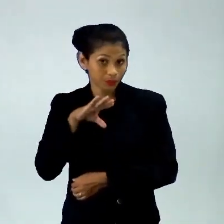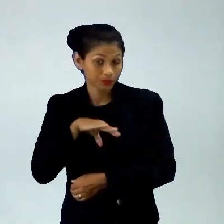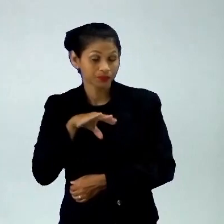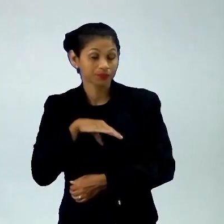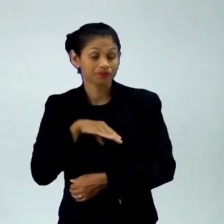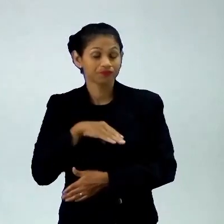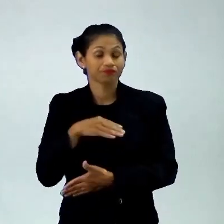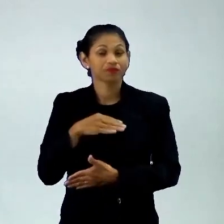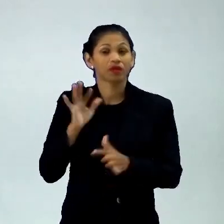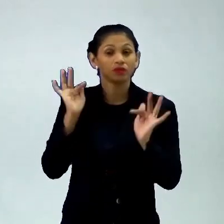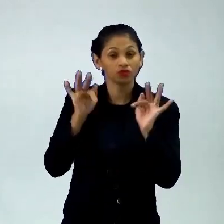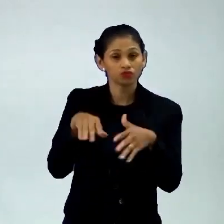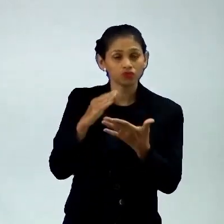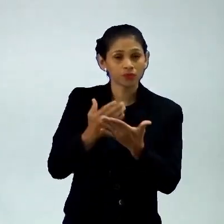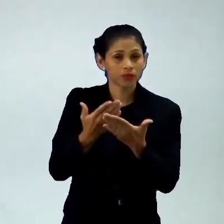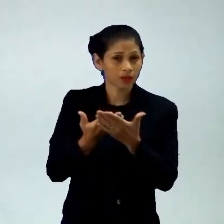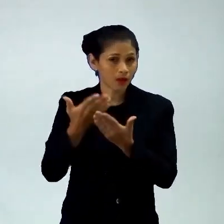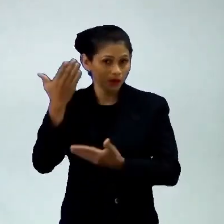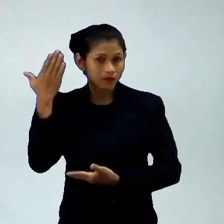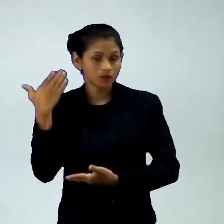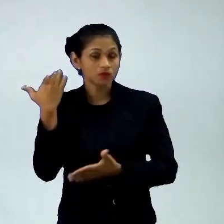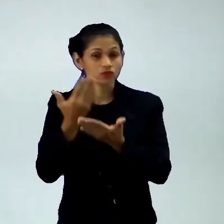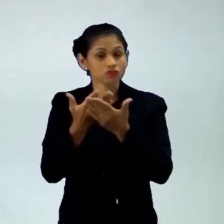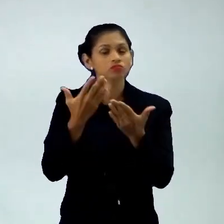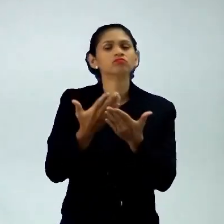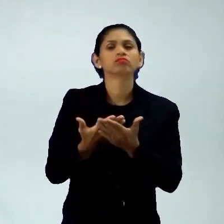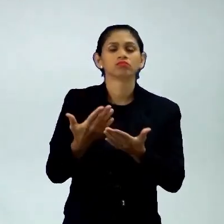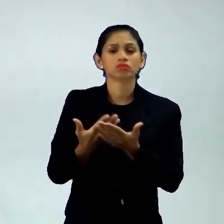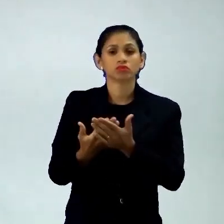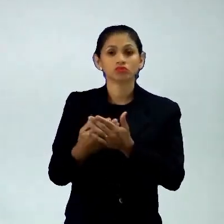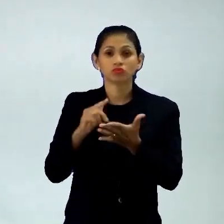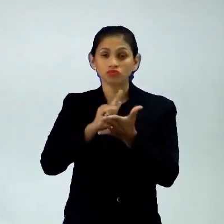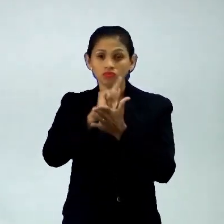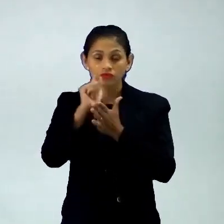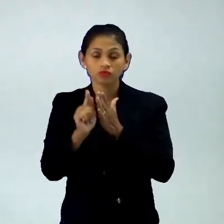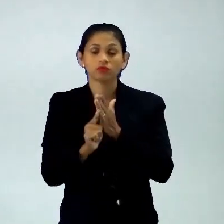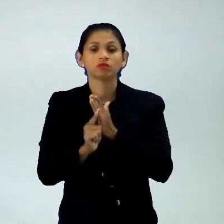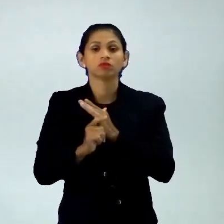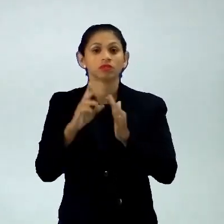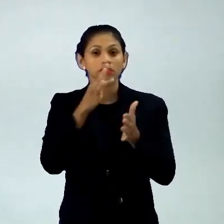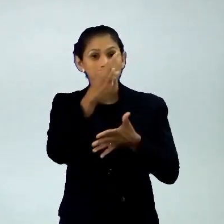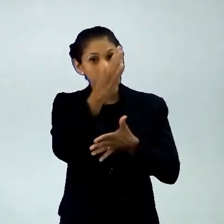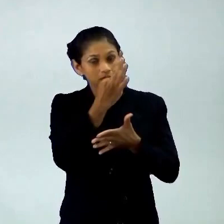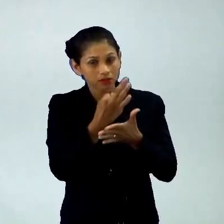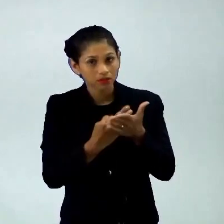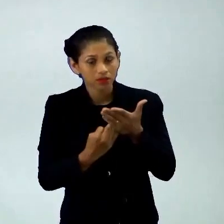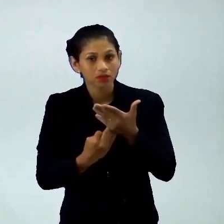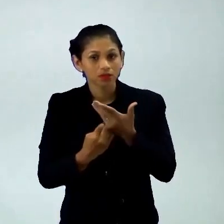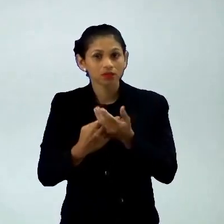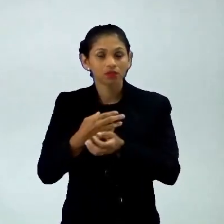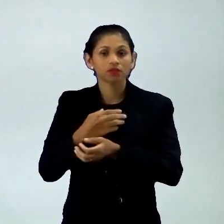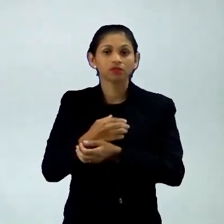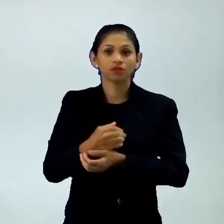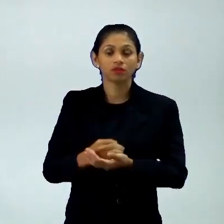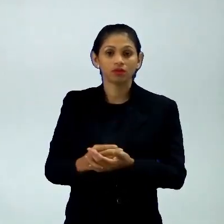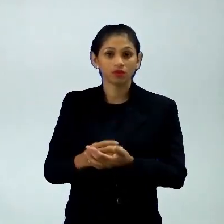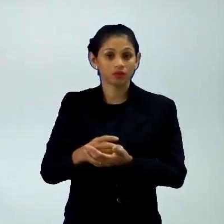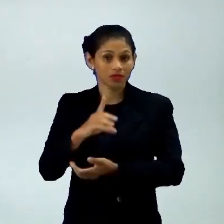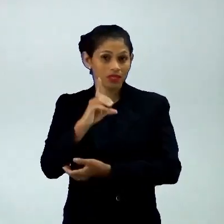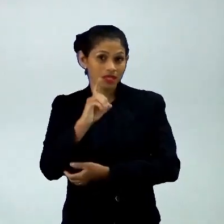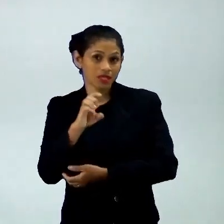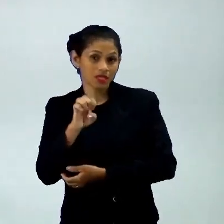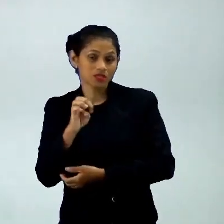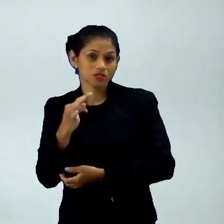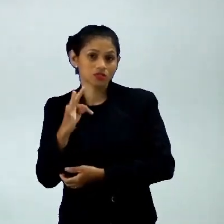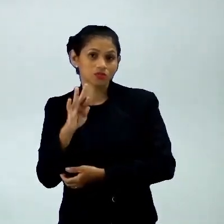Nas últimas aulas, nós estudamos sobre o gênero textual editorial. E hoje nós vamos falar sobre outro gênero